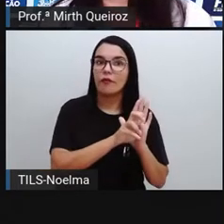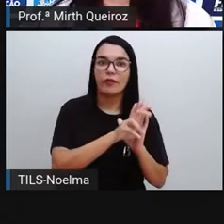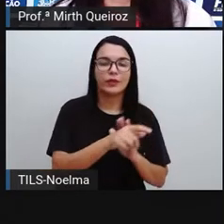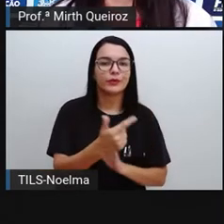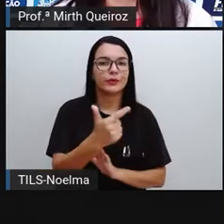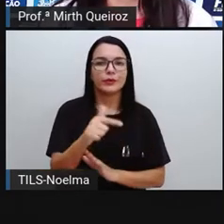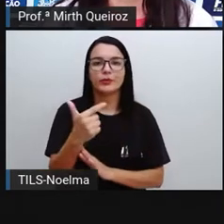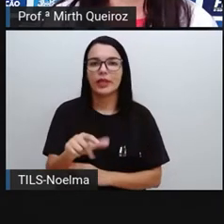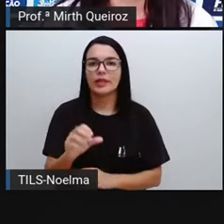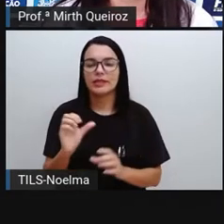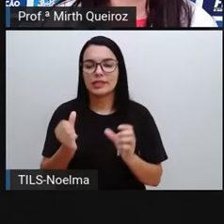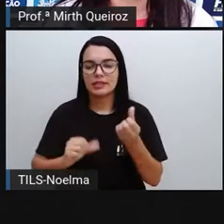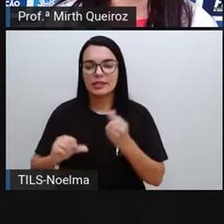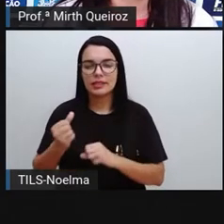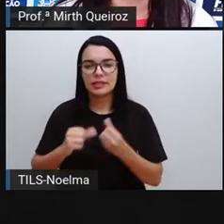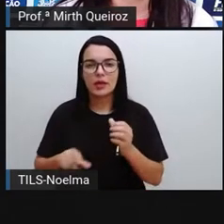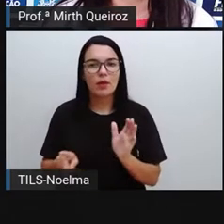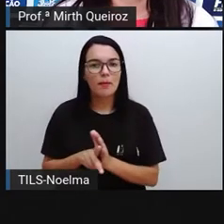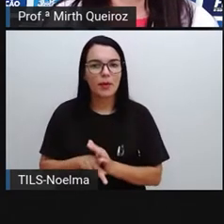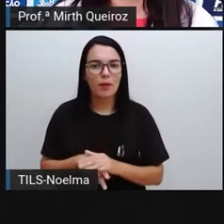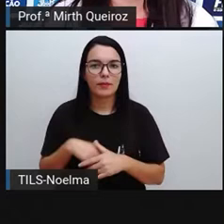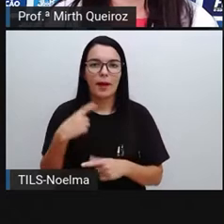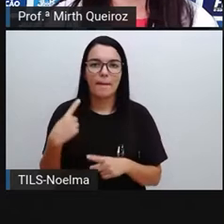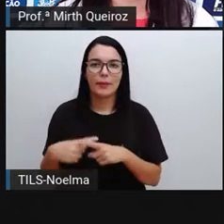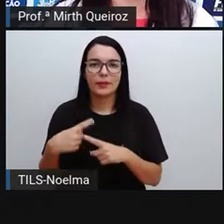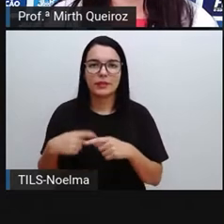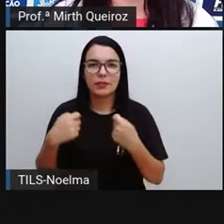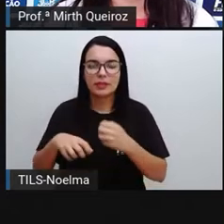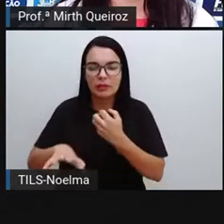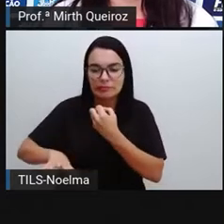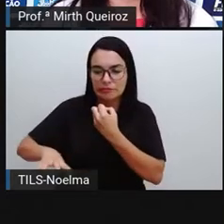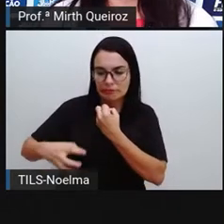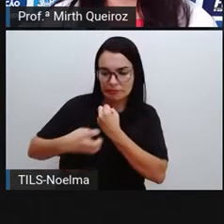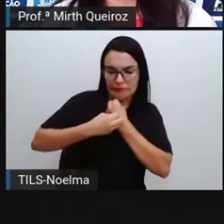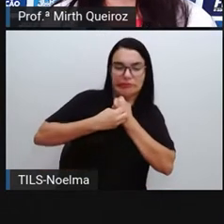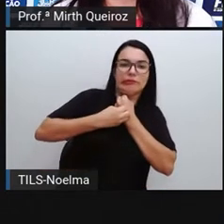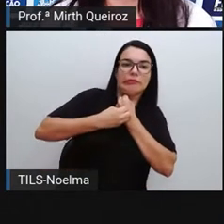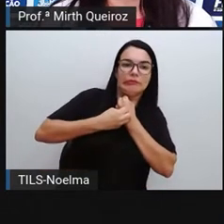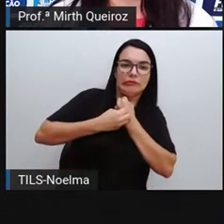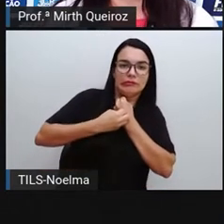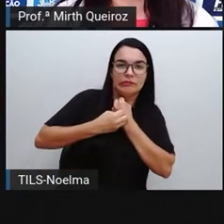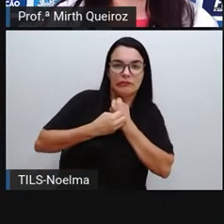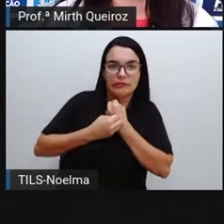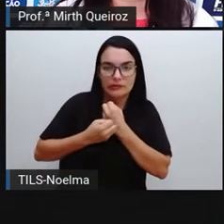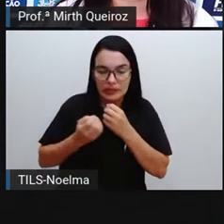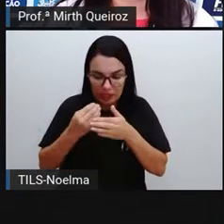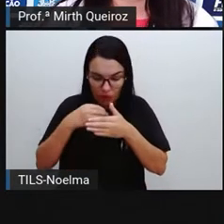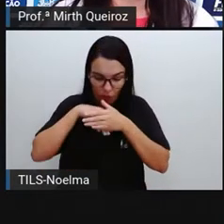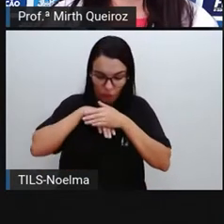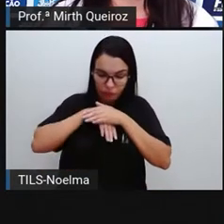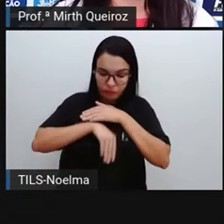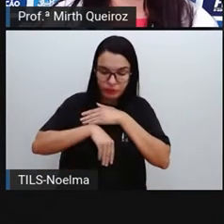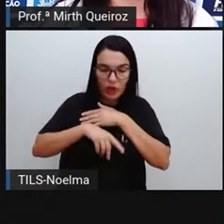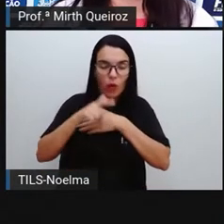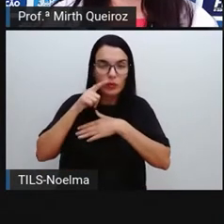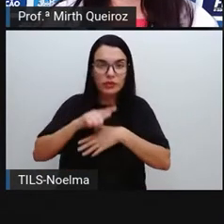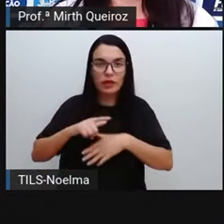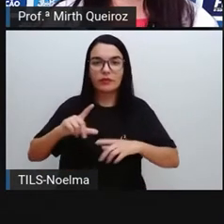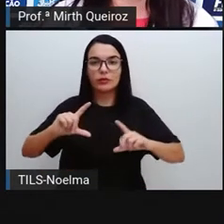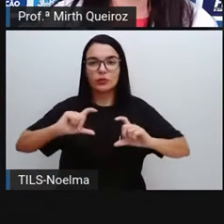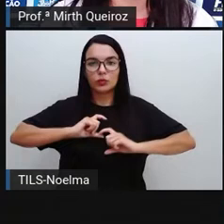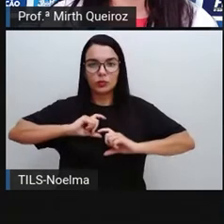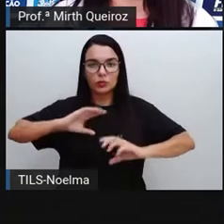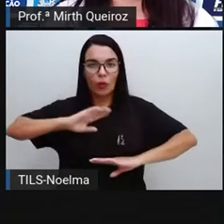de célula, por isso que a gente chama eles de parasita intracelular obrigatório, porque eles só conseguem viver no interior da